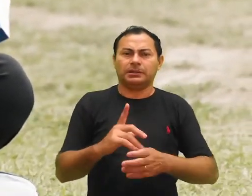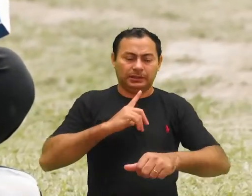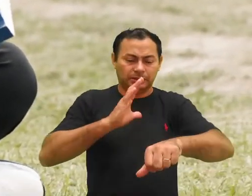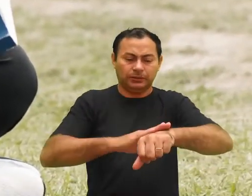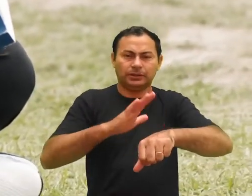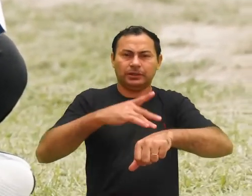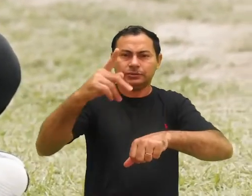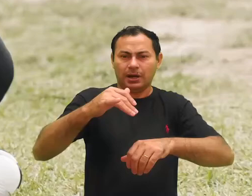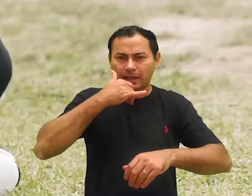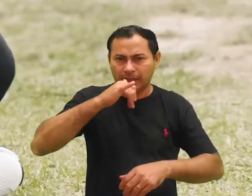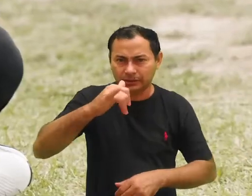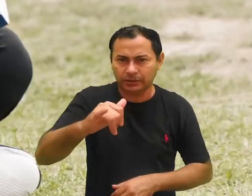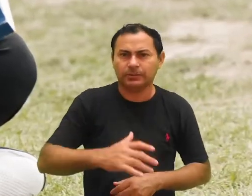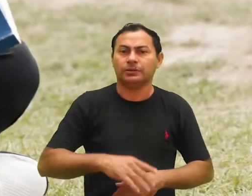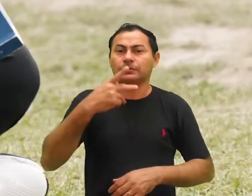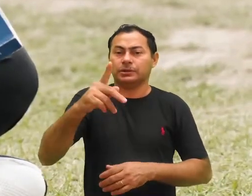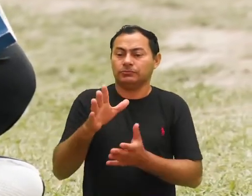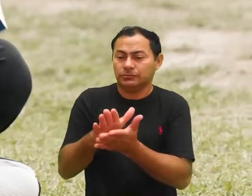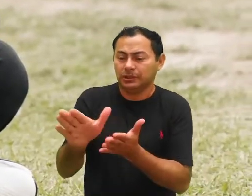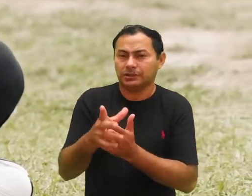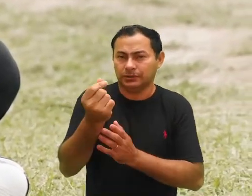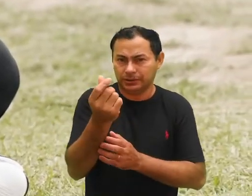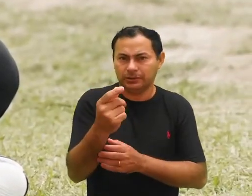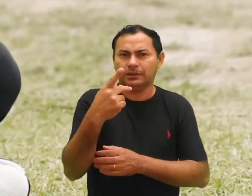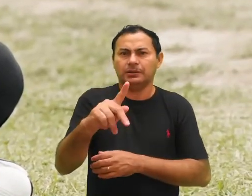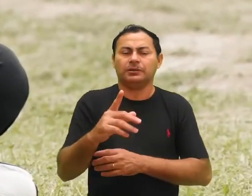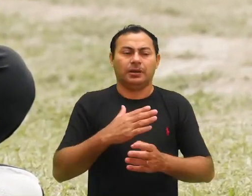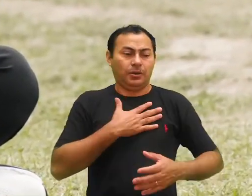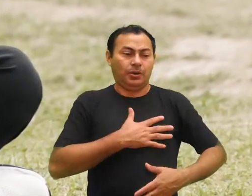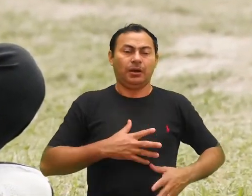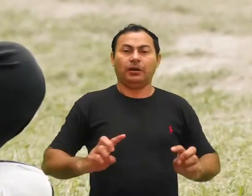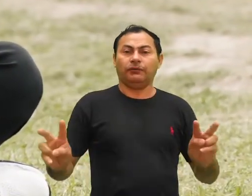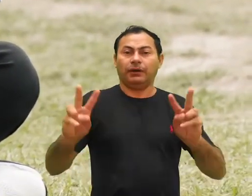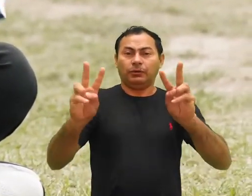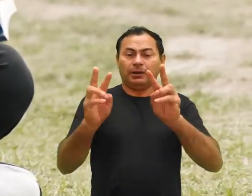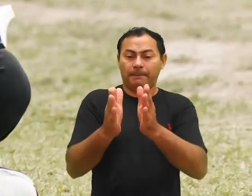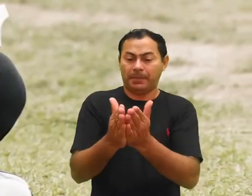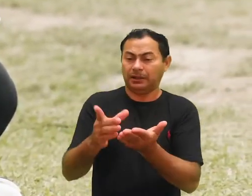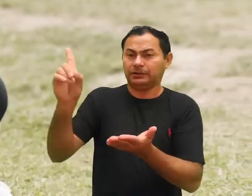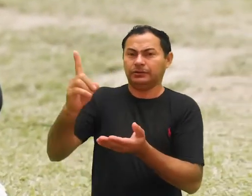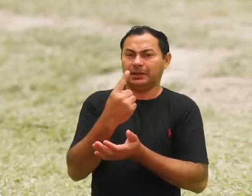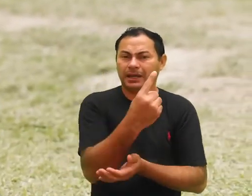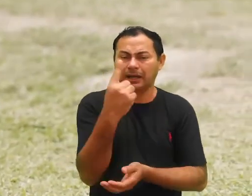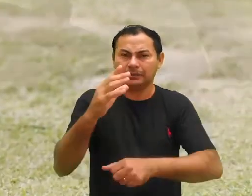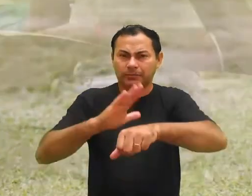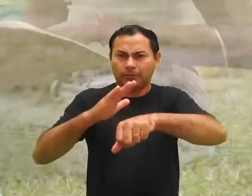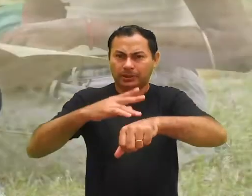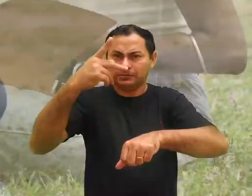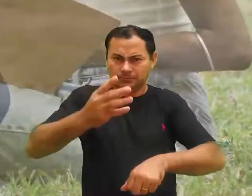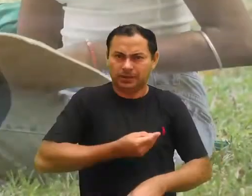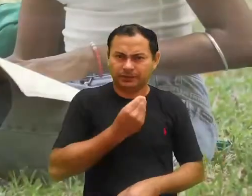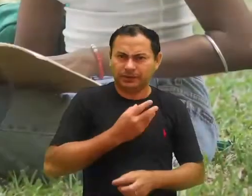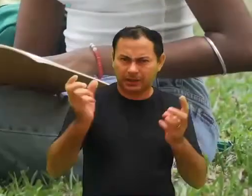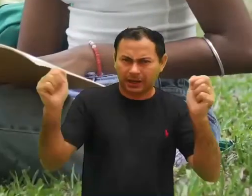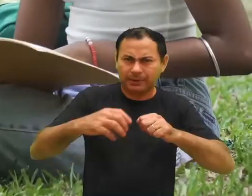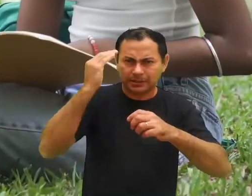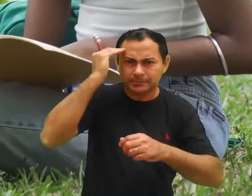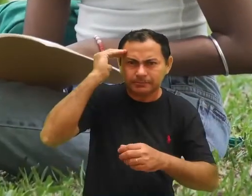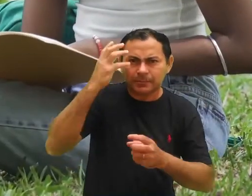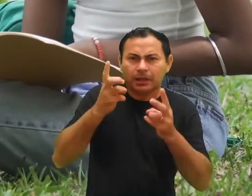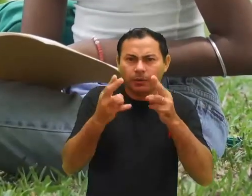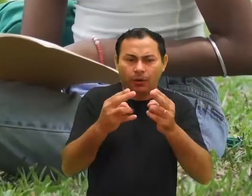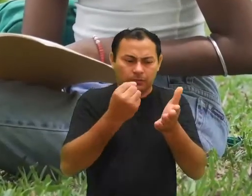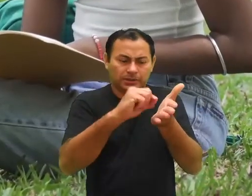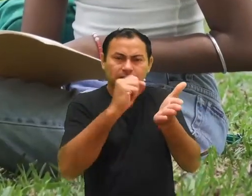como gasta o seu tempo, sua energia, seu dinheiro e afeições, o valor da palavra de Deus em cada situação da sua